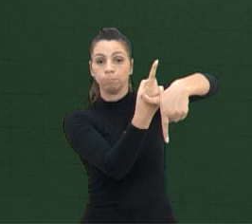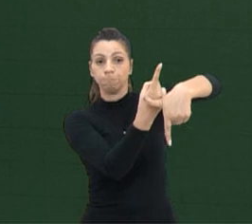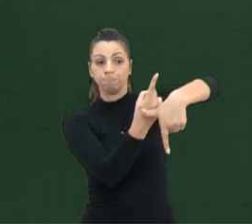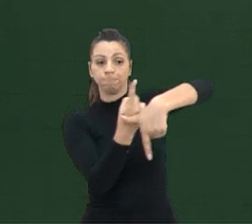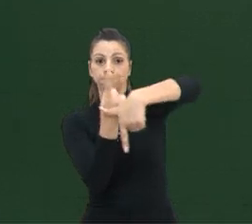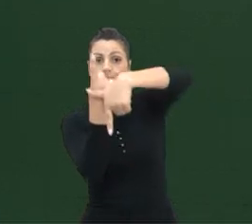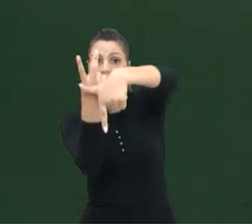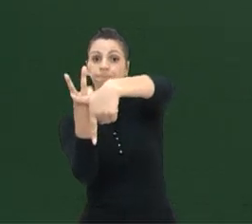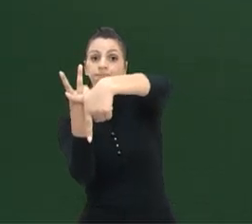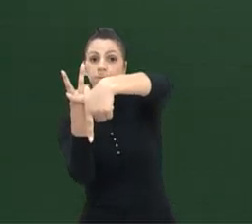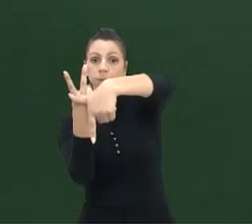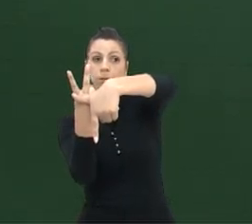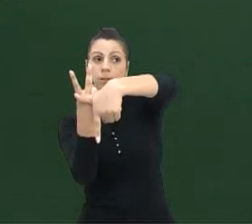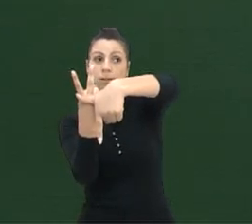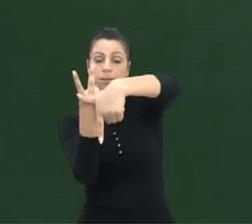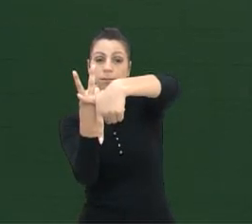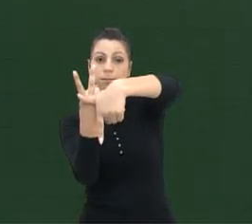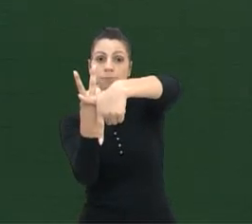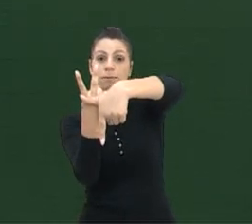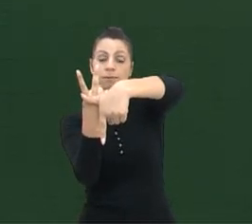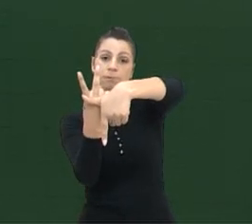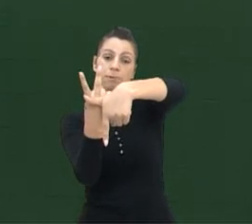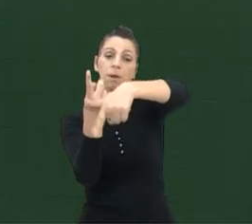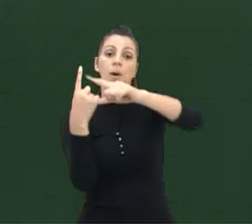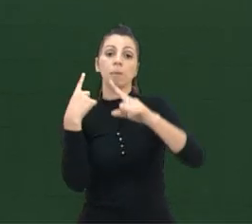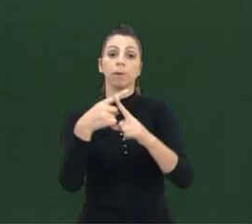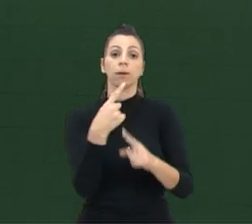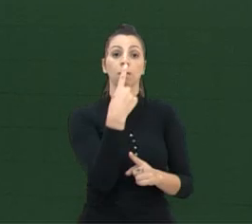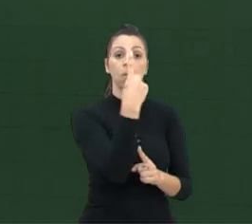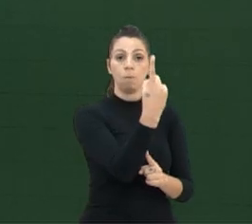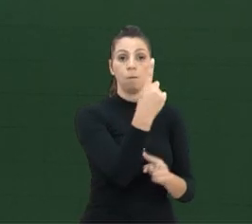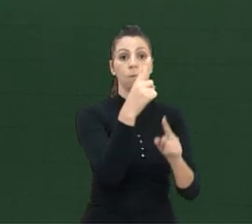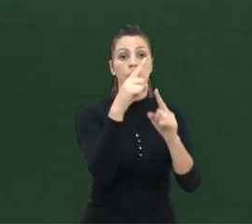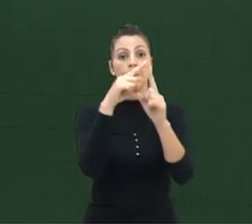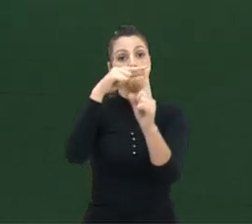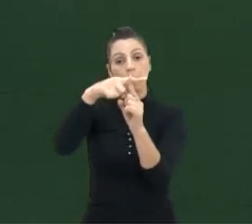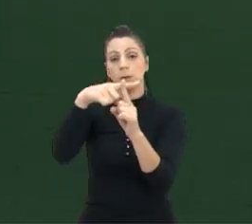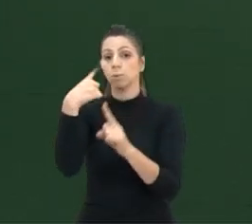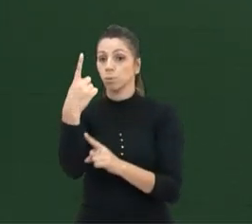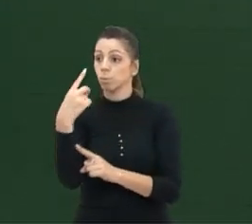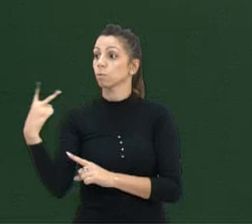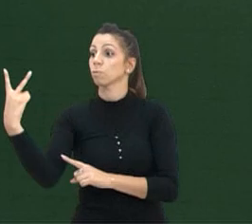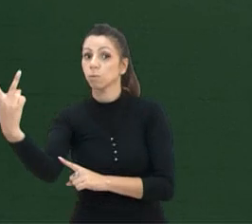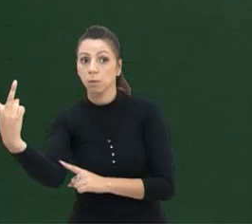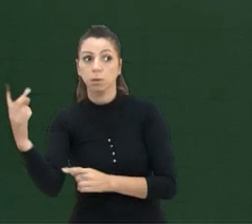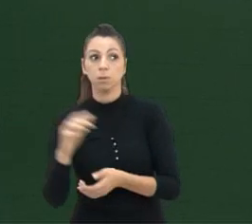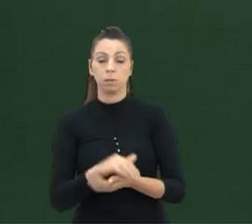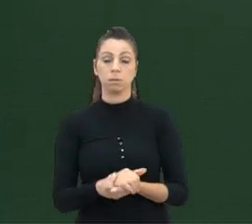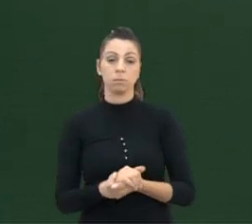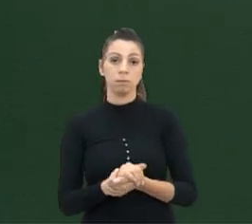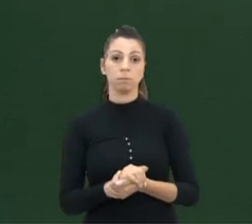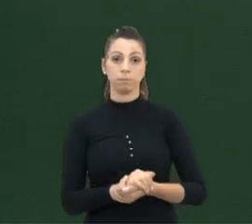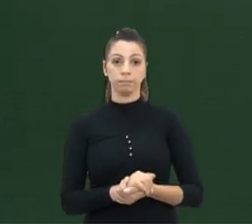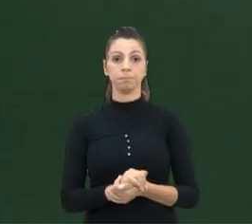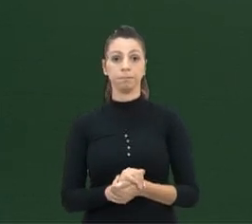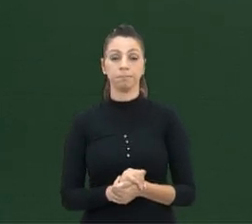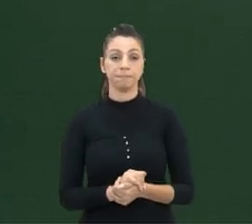Aqui é 1 também, né? 1 e 1, certo? Se eu quiser desenhar o 4, eu posso só